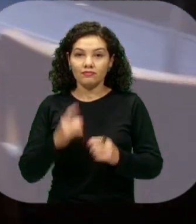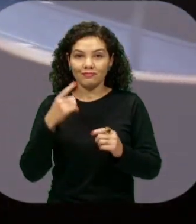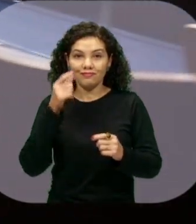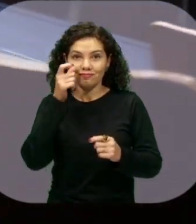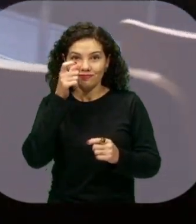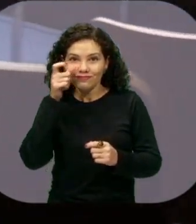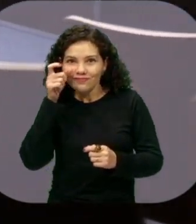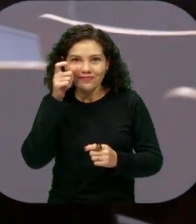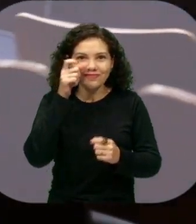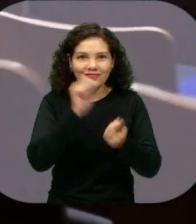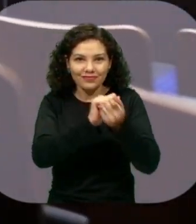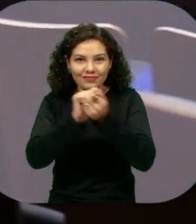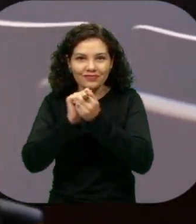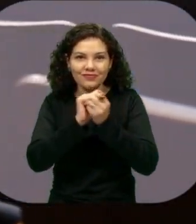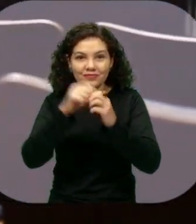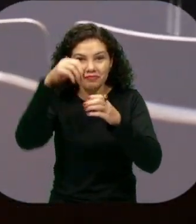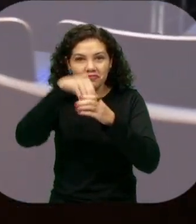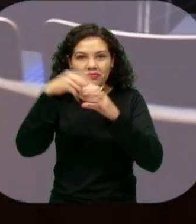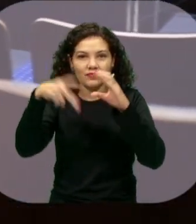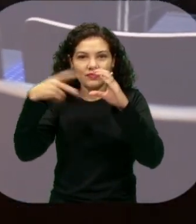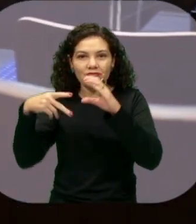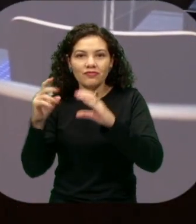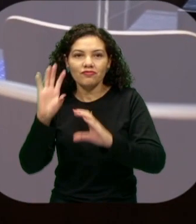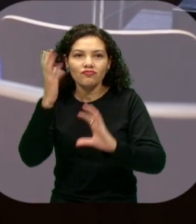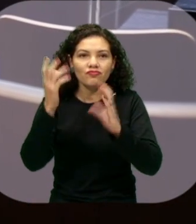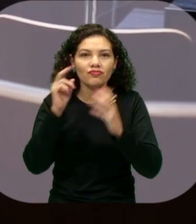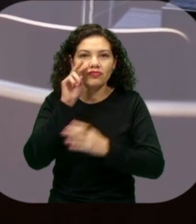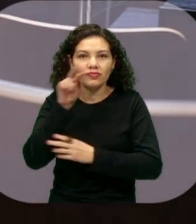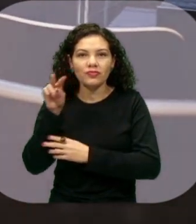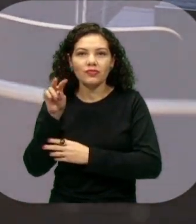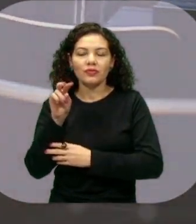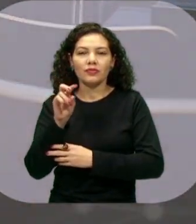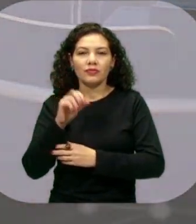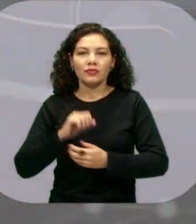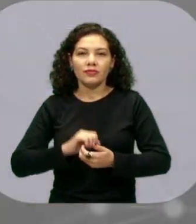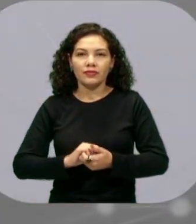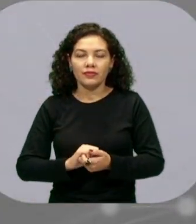Fique por dentro do que acontece na Câmara de Vereadores de Itajaí.